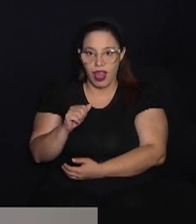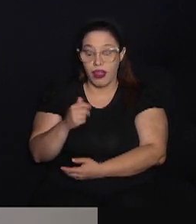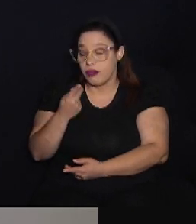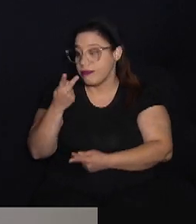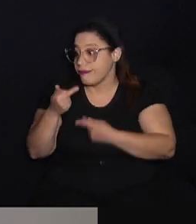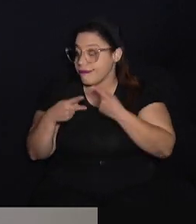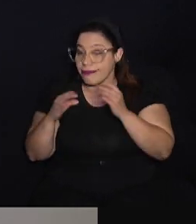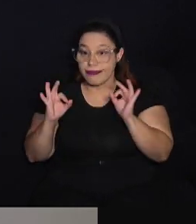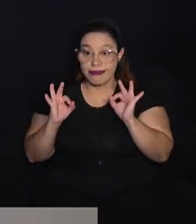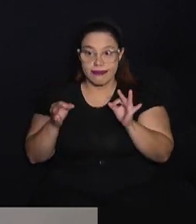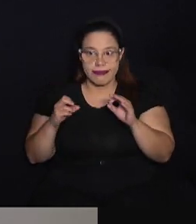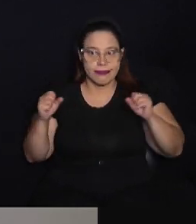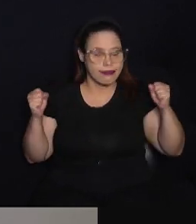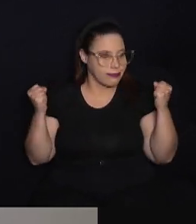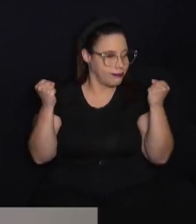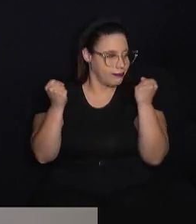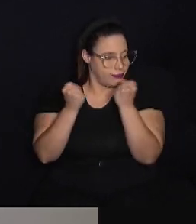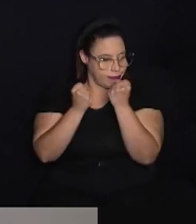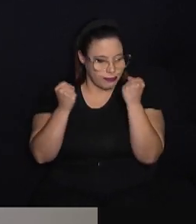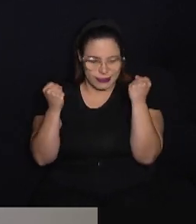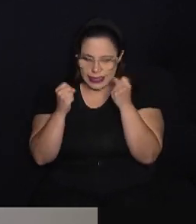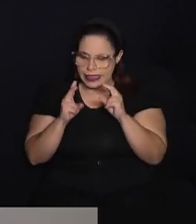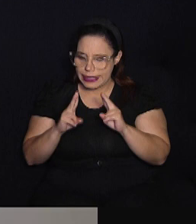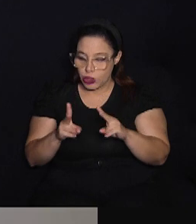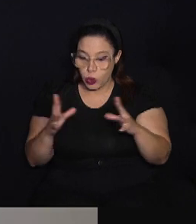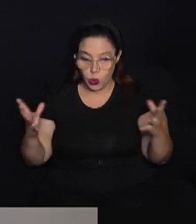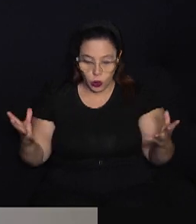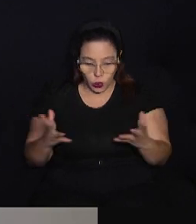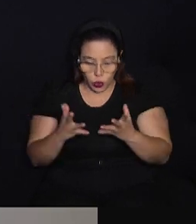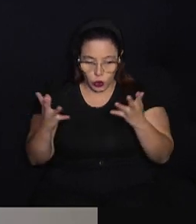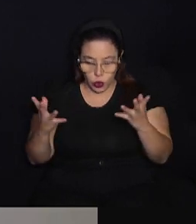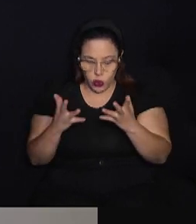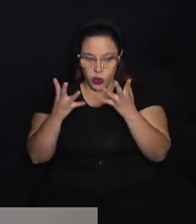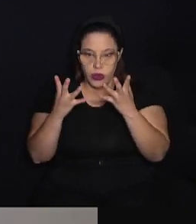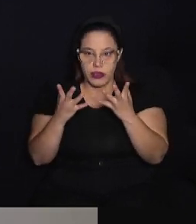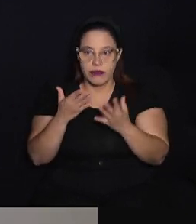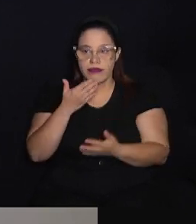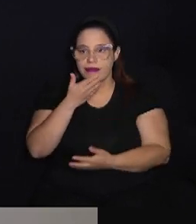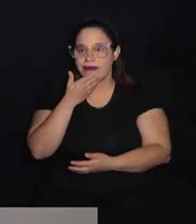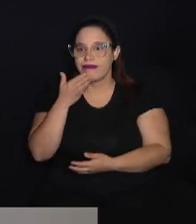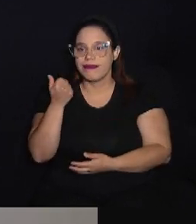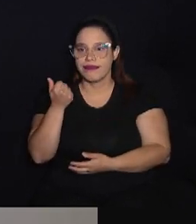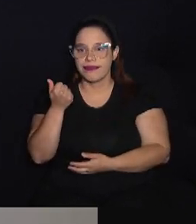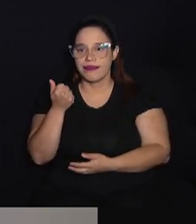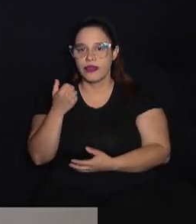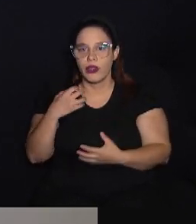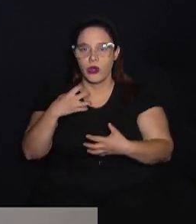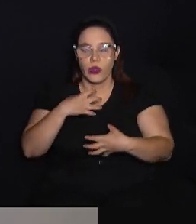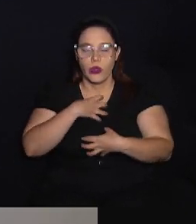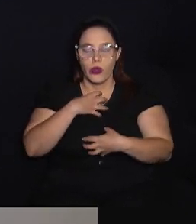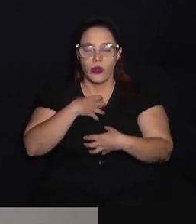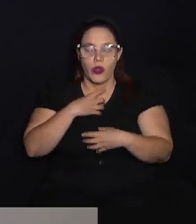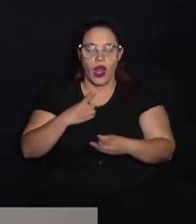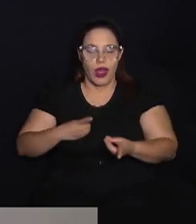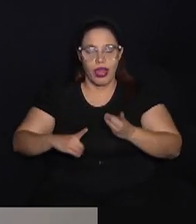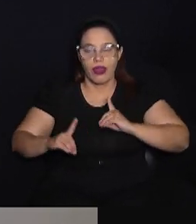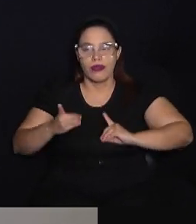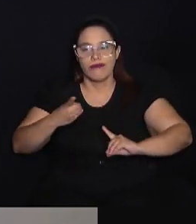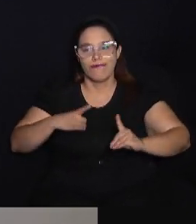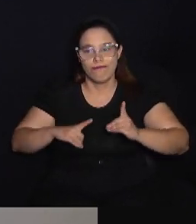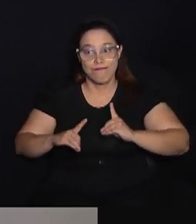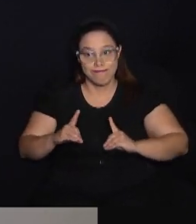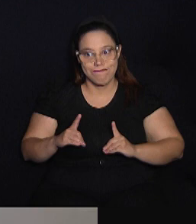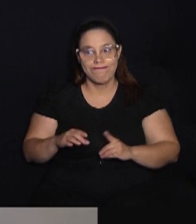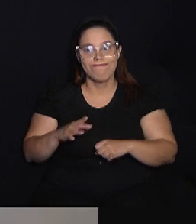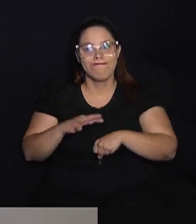inegociável. A atividade física também sempre muito estimulada para melhorar os sintomas ansiosos e até depressivos que podem vir decorrente